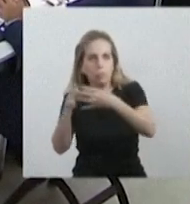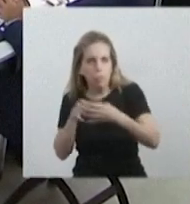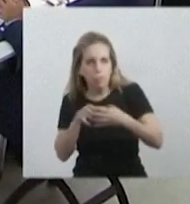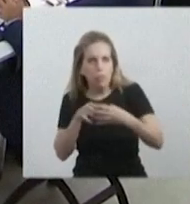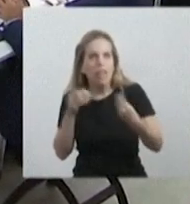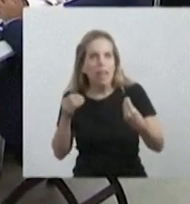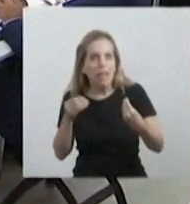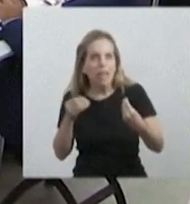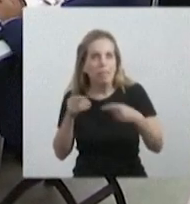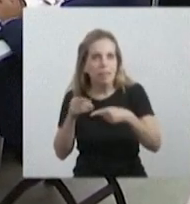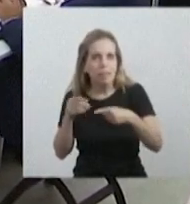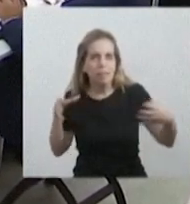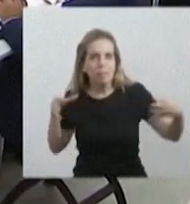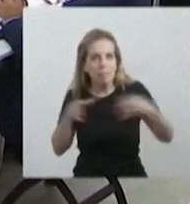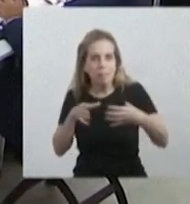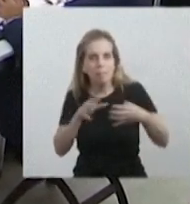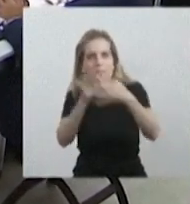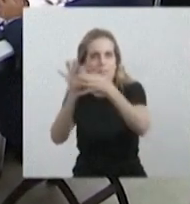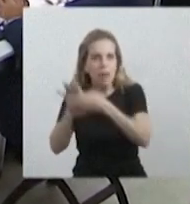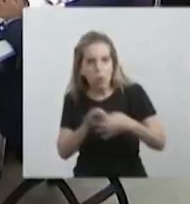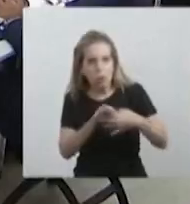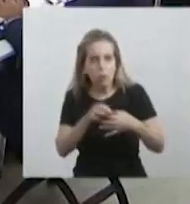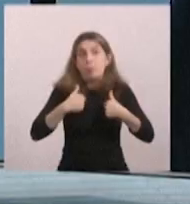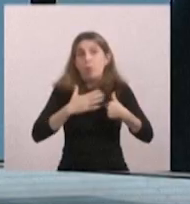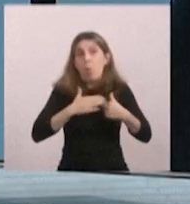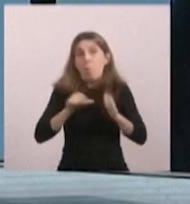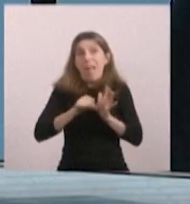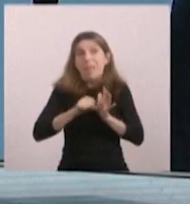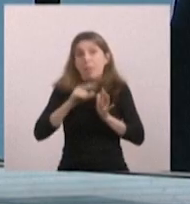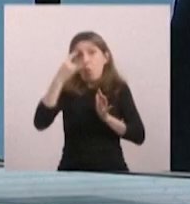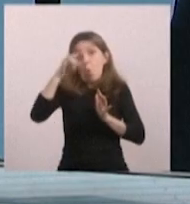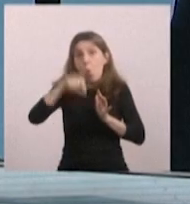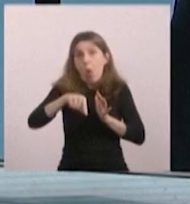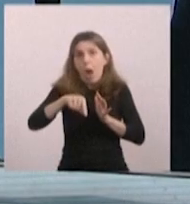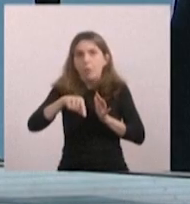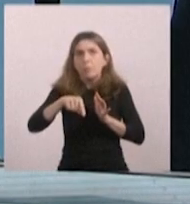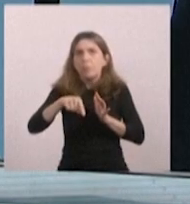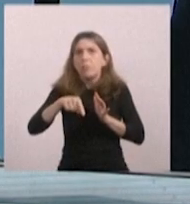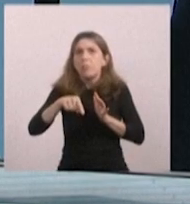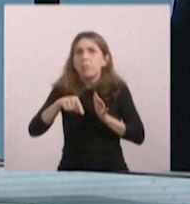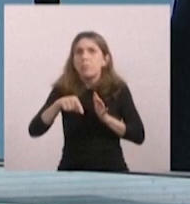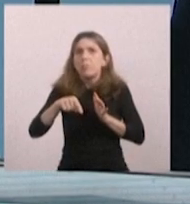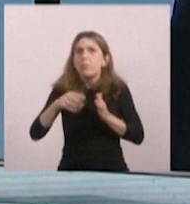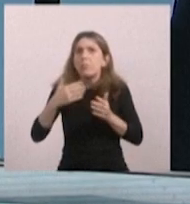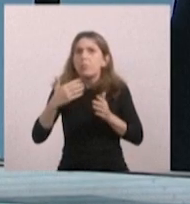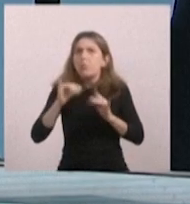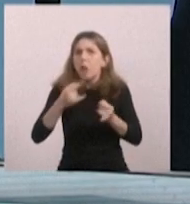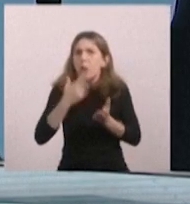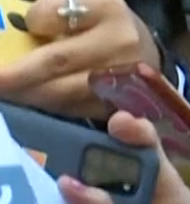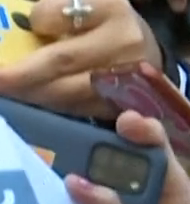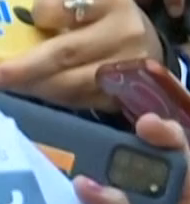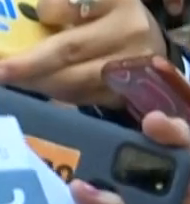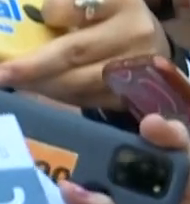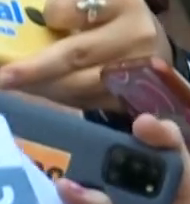Argentina, Brasil e Paraguai se comprometeram nesta sexta-feira a dar seguimento à modernização do Mercosul e a avançar na revisão da